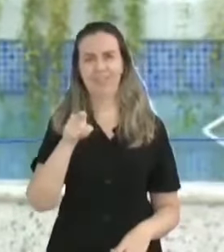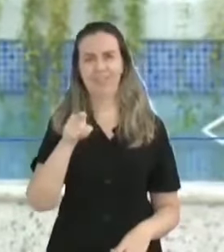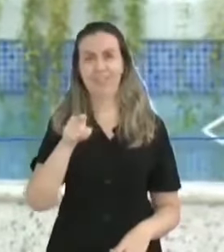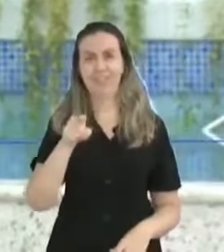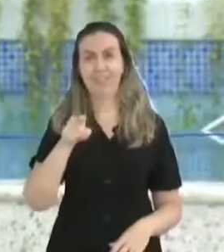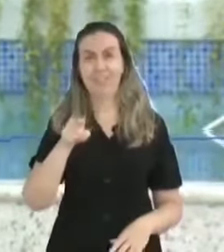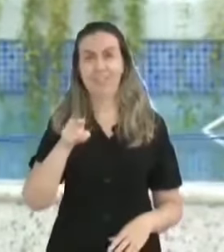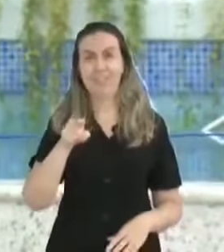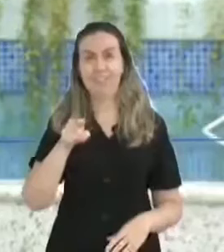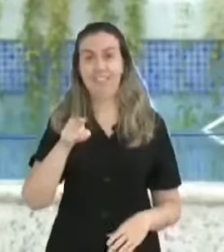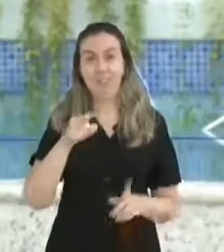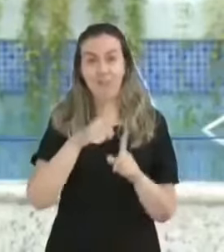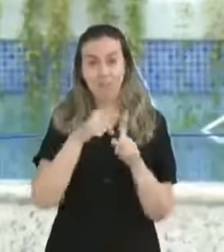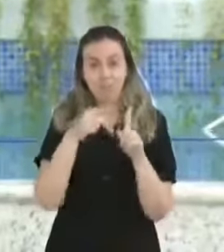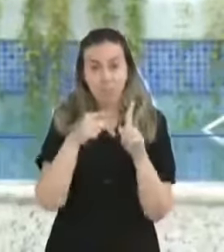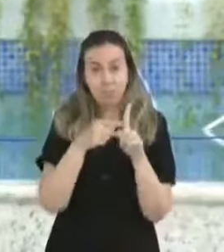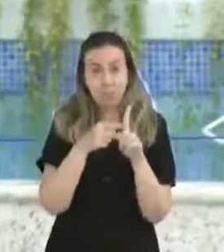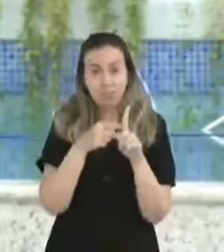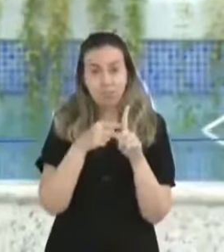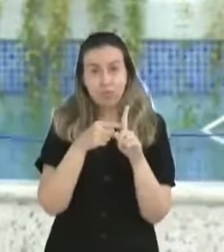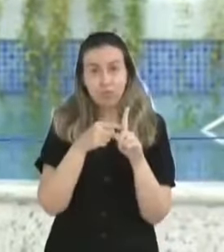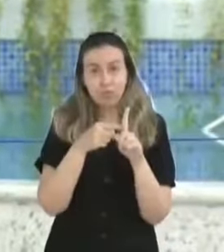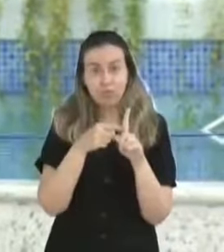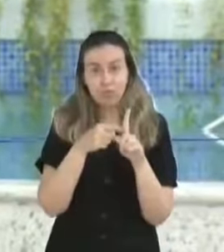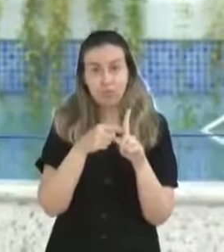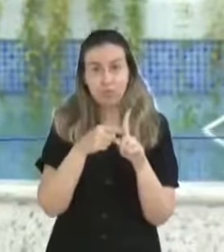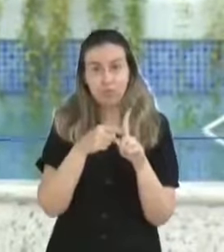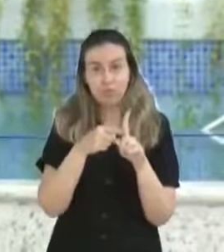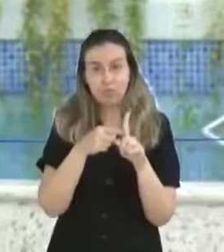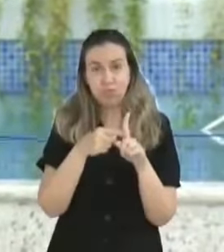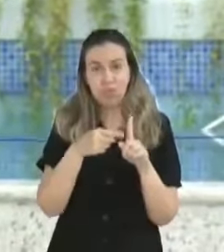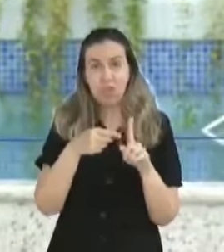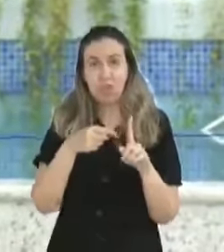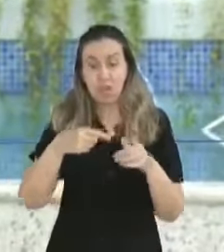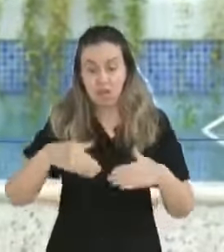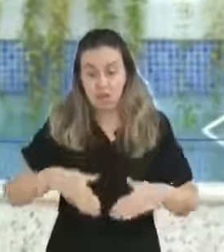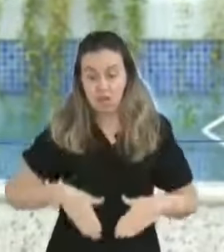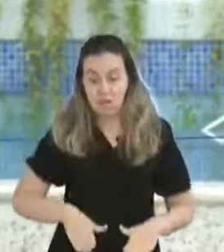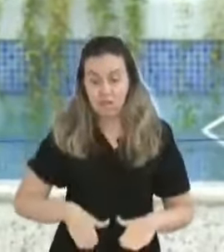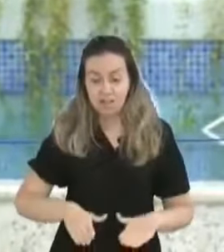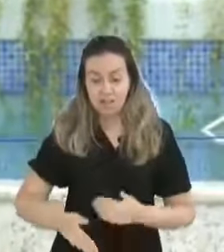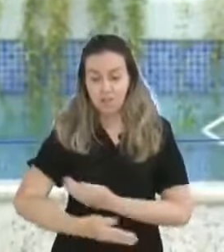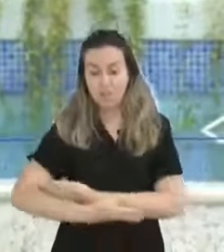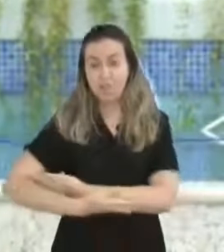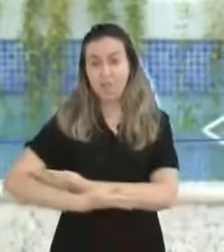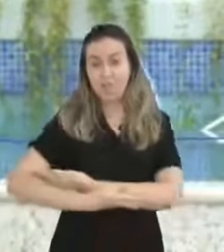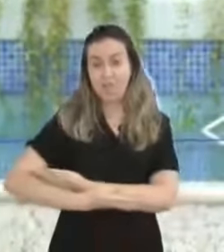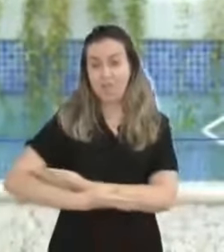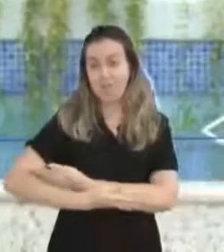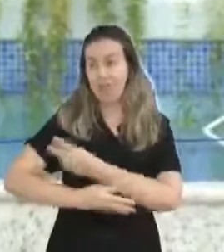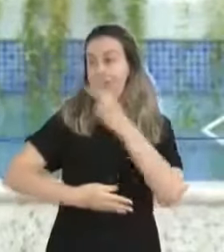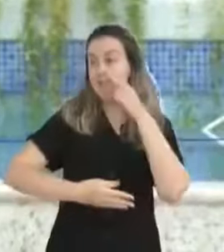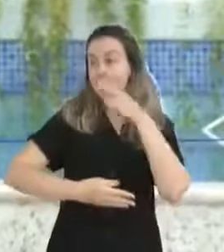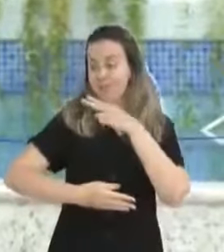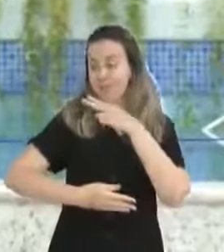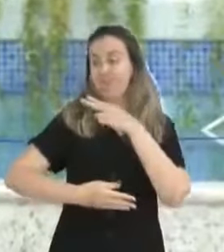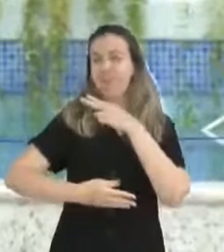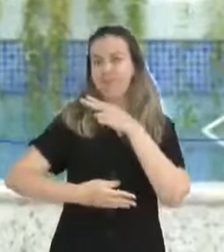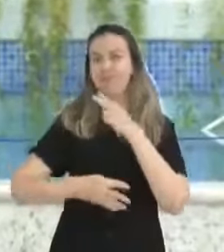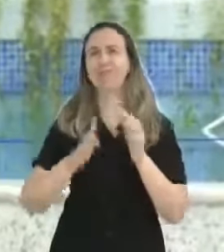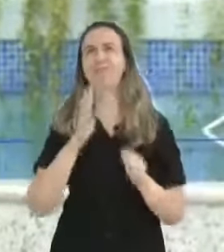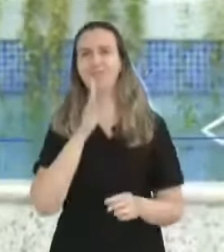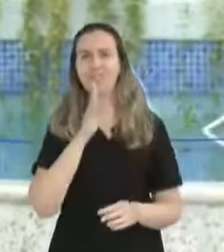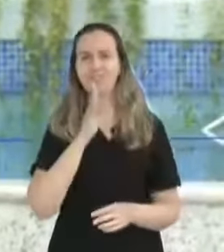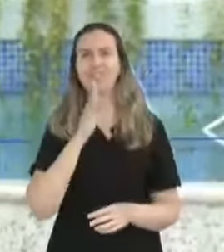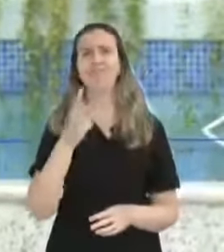você nascer, ele já sabe todos os seus dias, porque tudo está escrito no